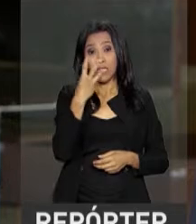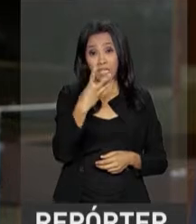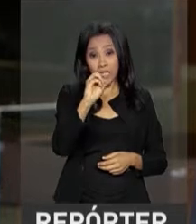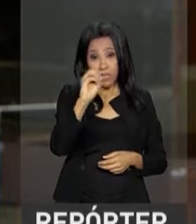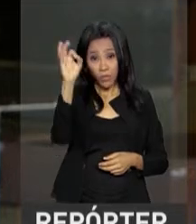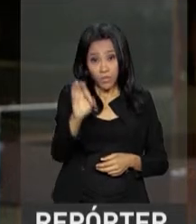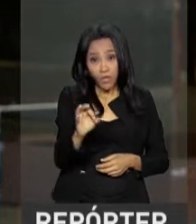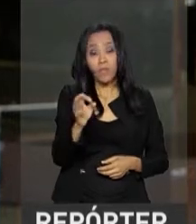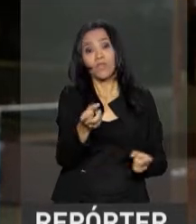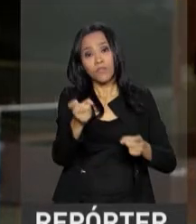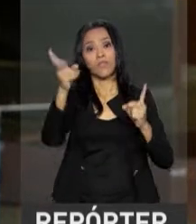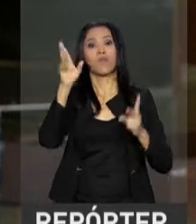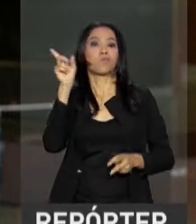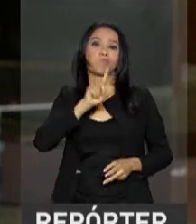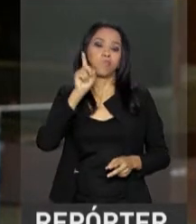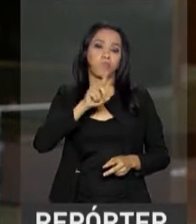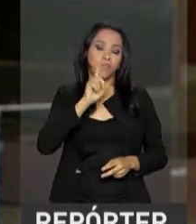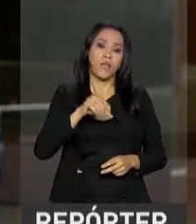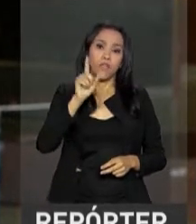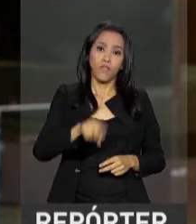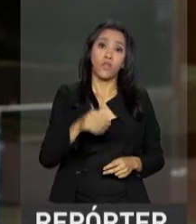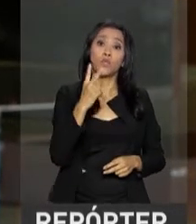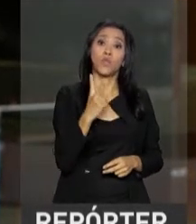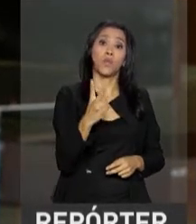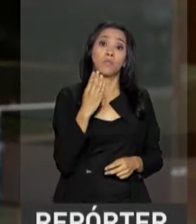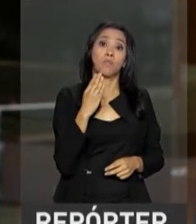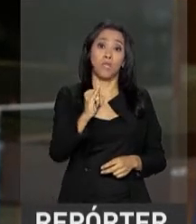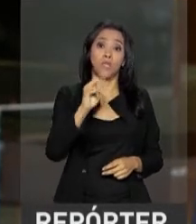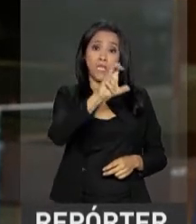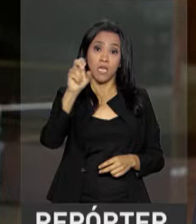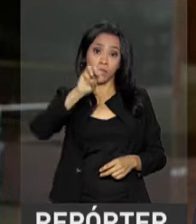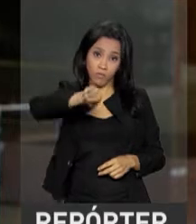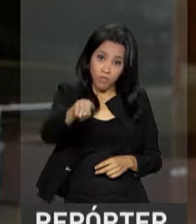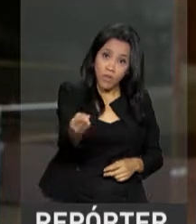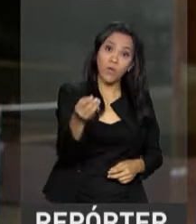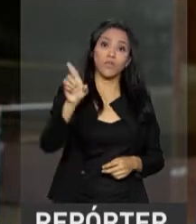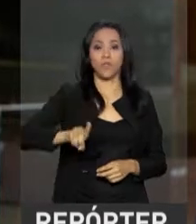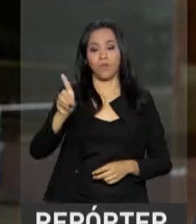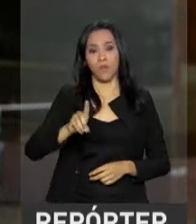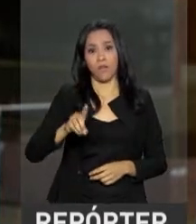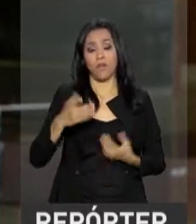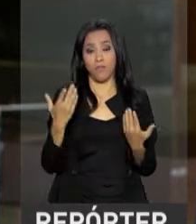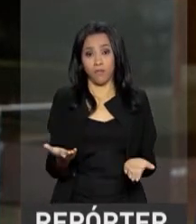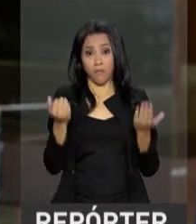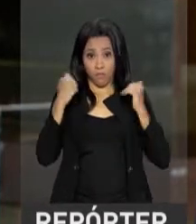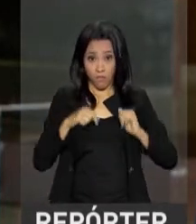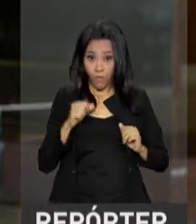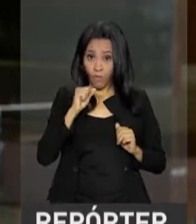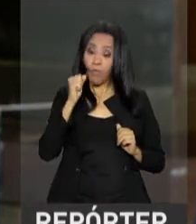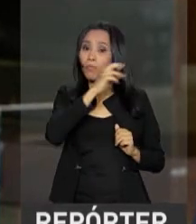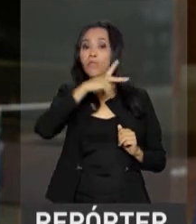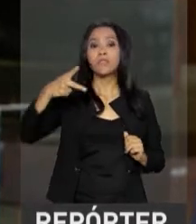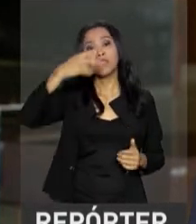o que gerou mais de dois bilhões e meio de dólares para além desta questão específica o presidente michel temer